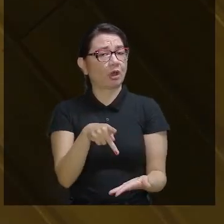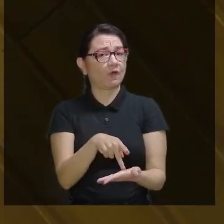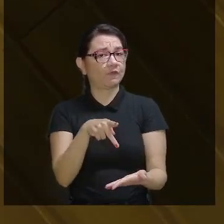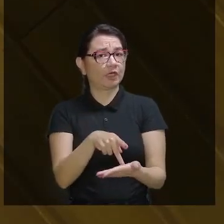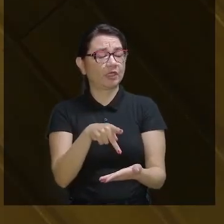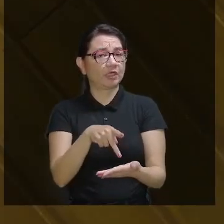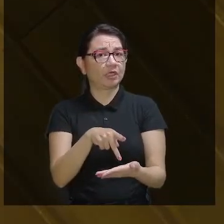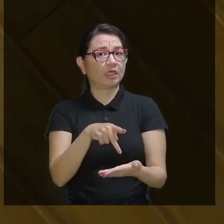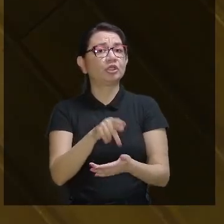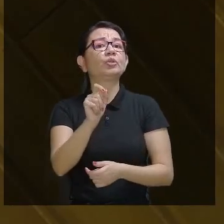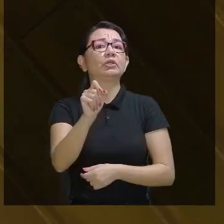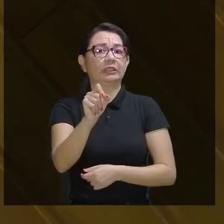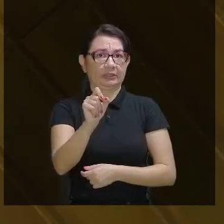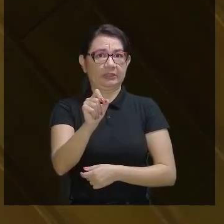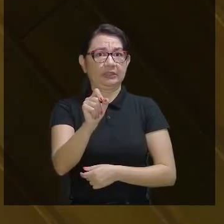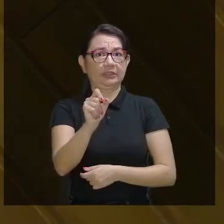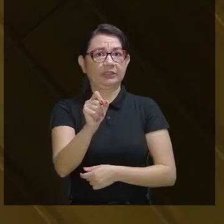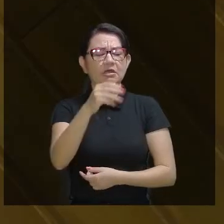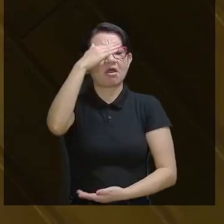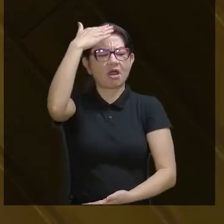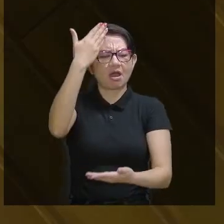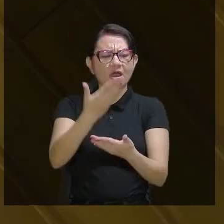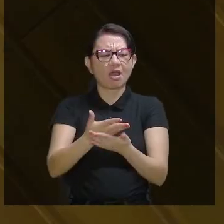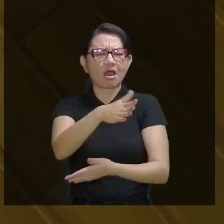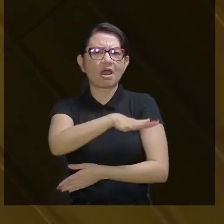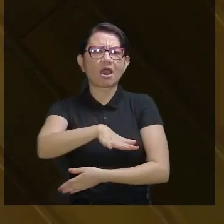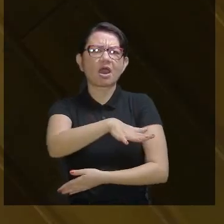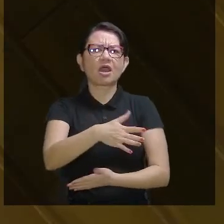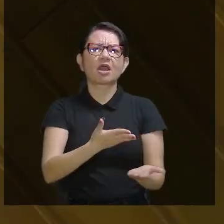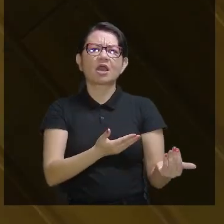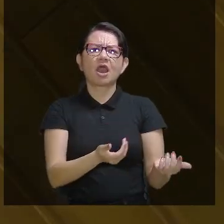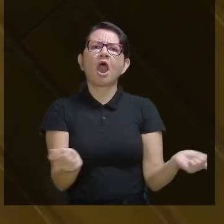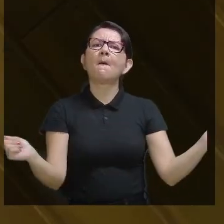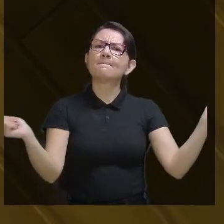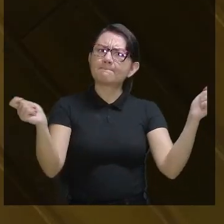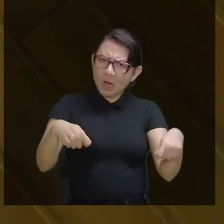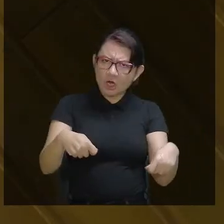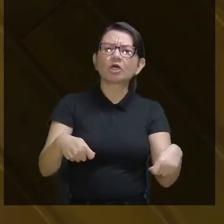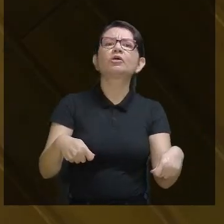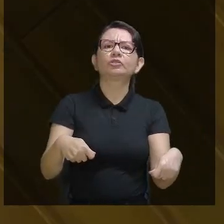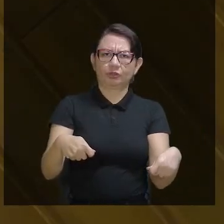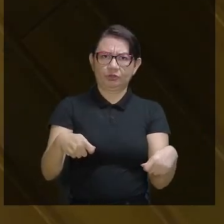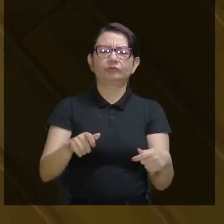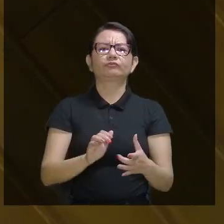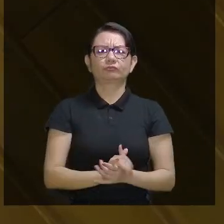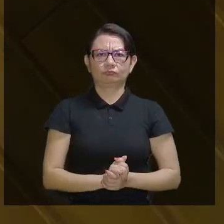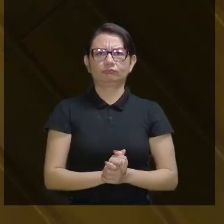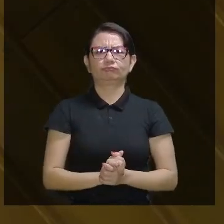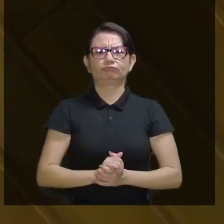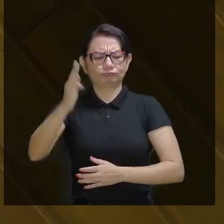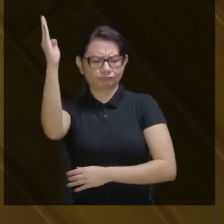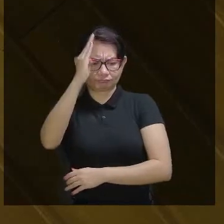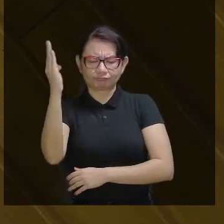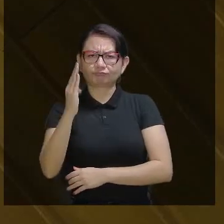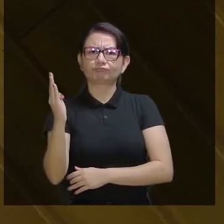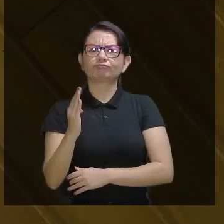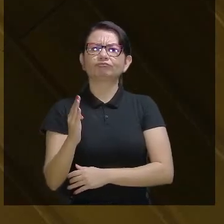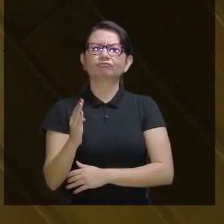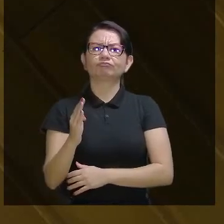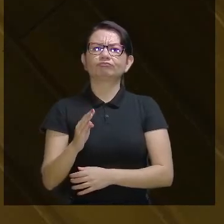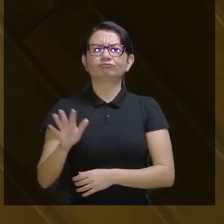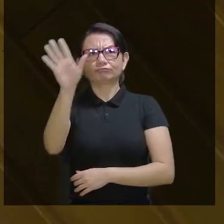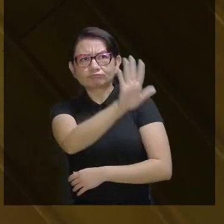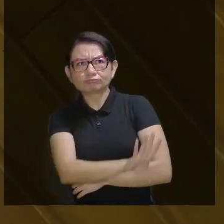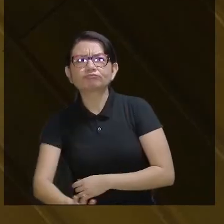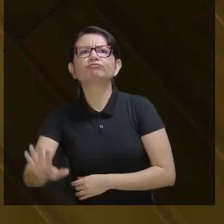verdade, fazer com que eles acreditem que são capazes de fazer do Brasil uma